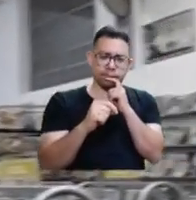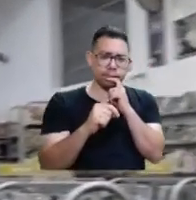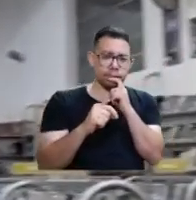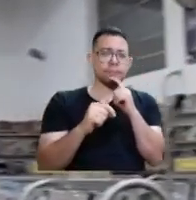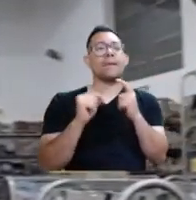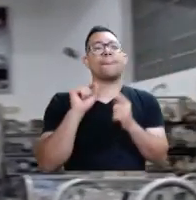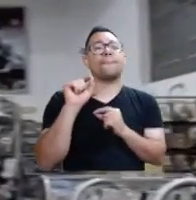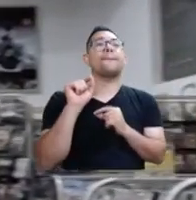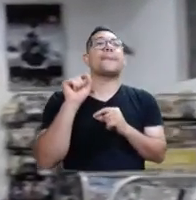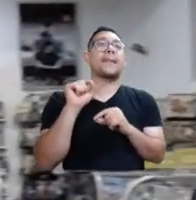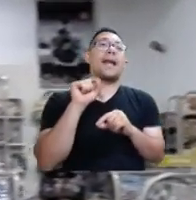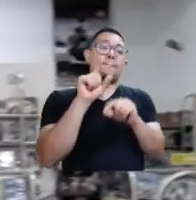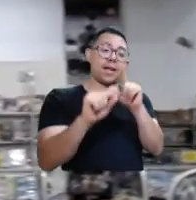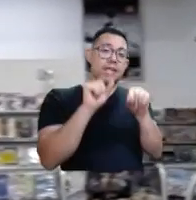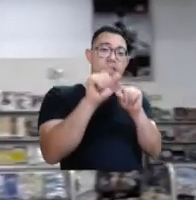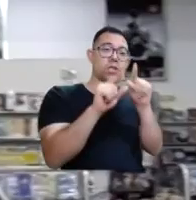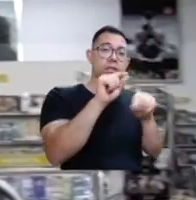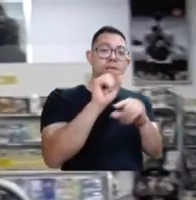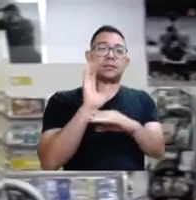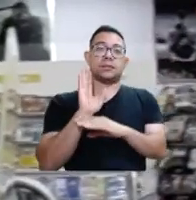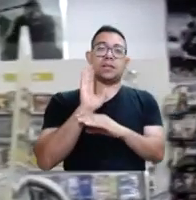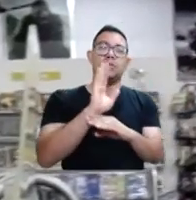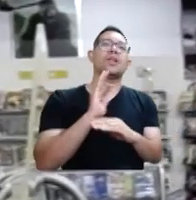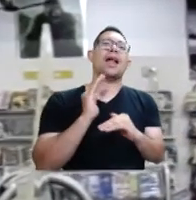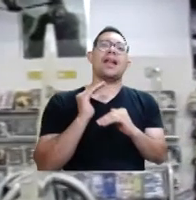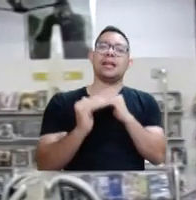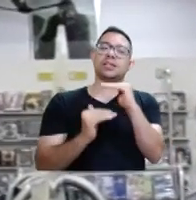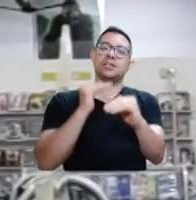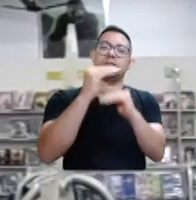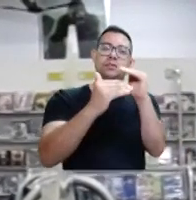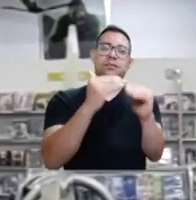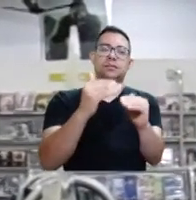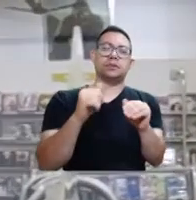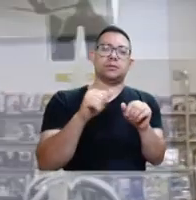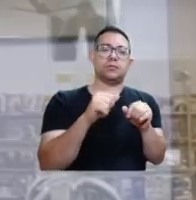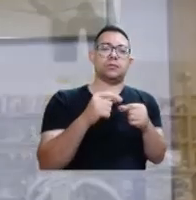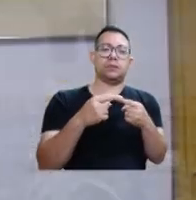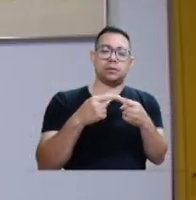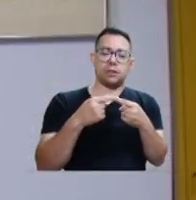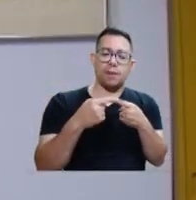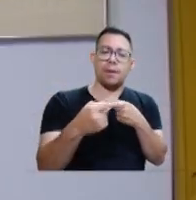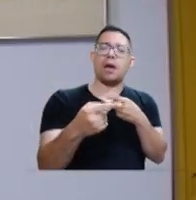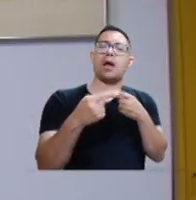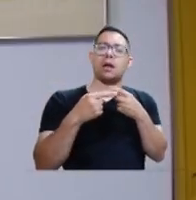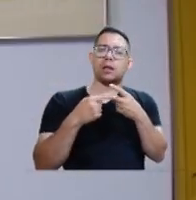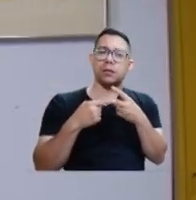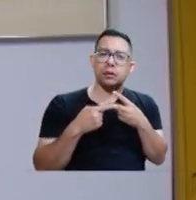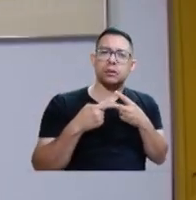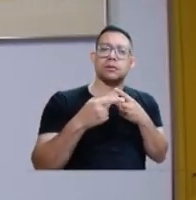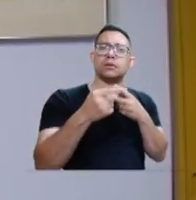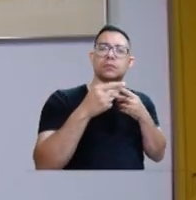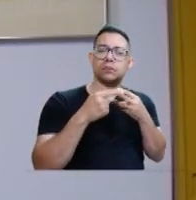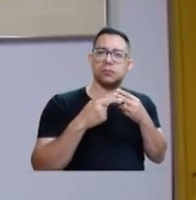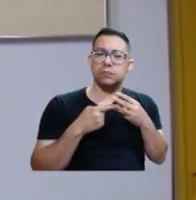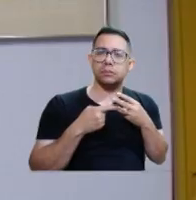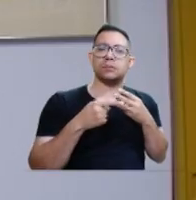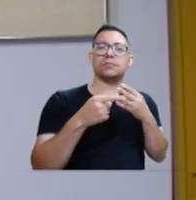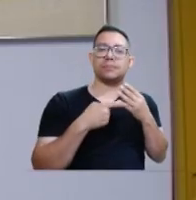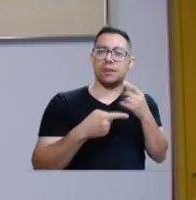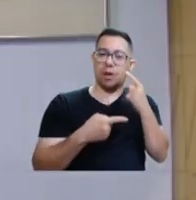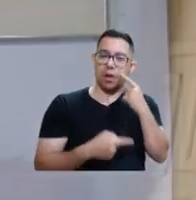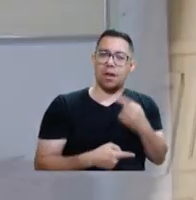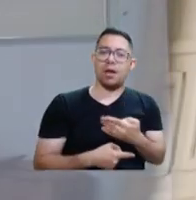momento, o que a gente tem pensado é de desenvolver algumas semanas, né?